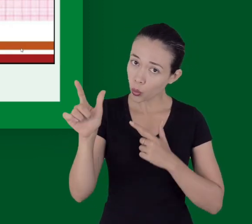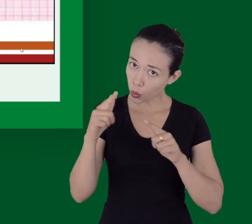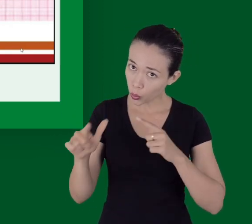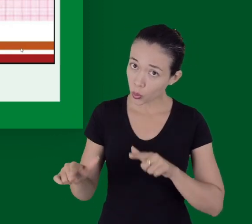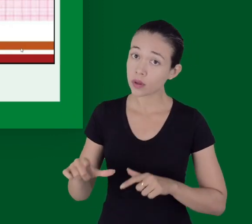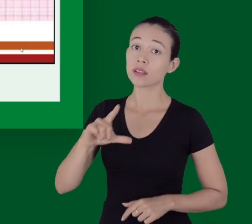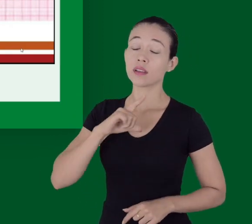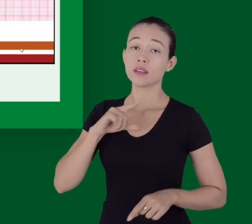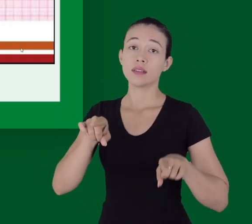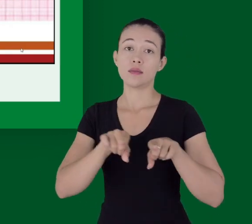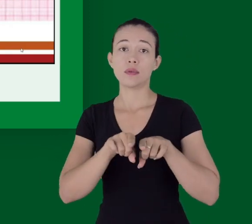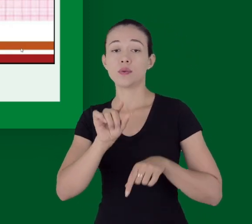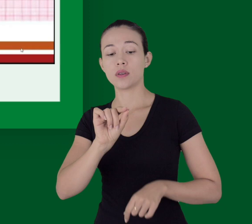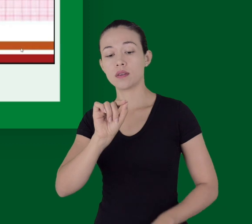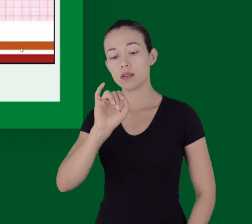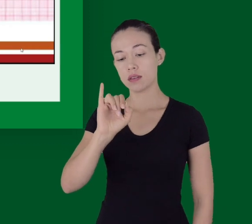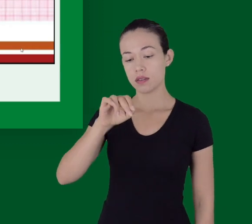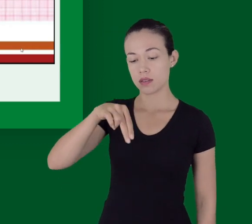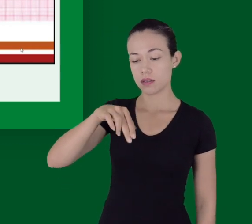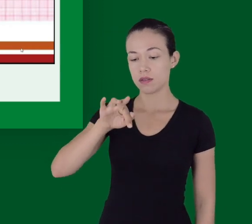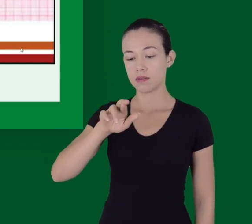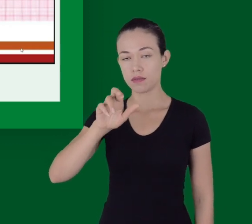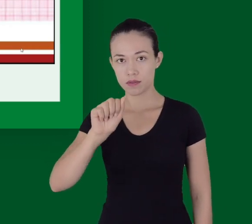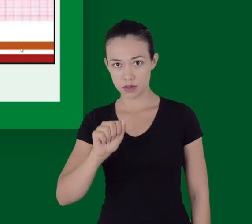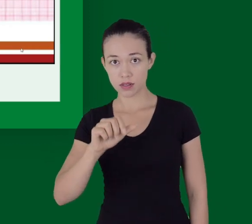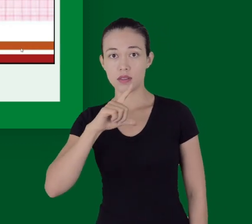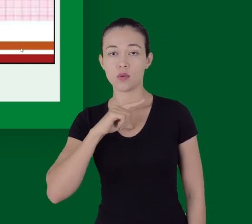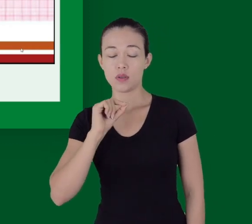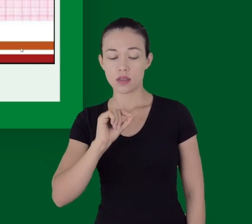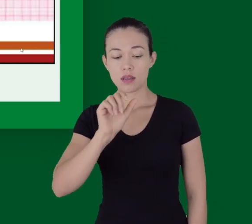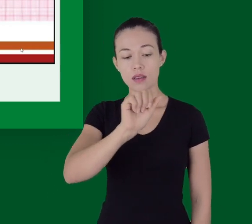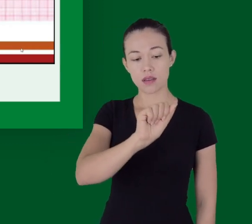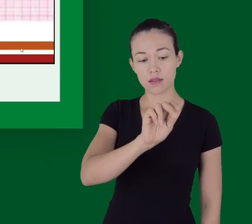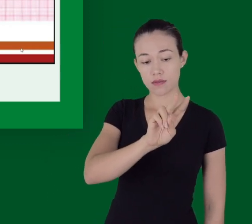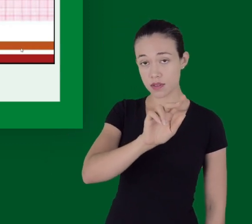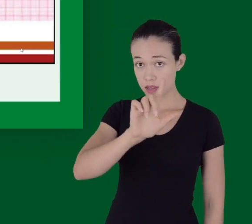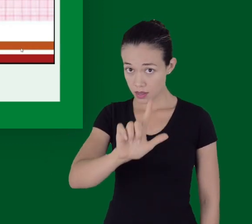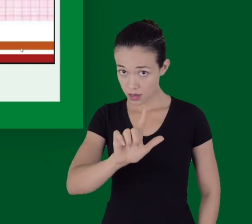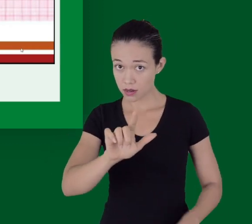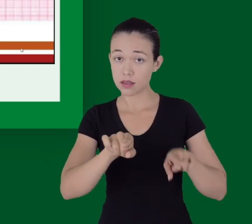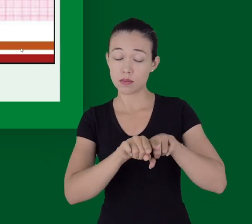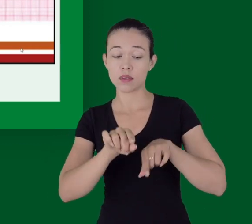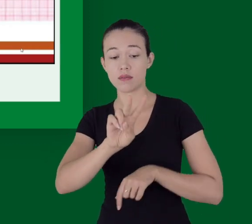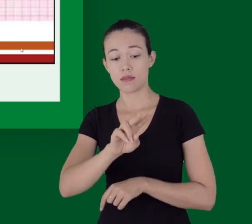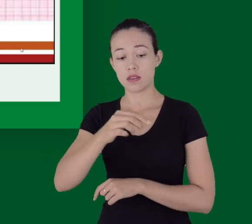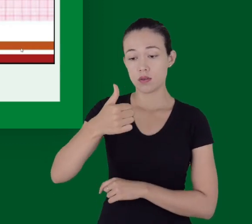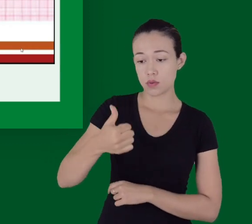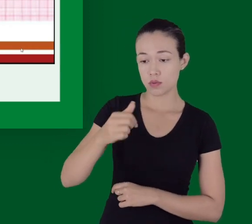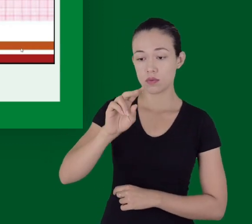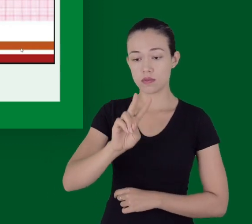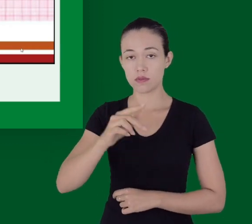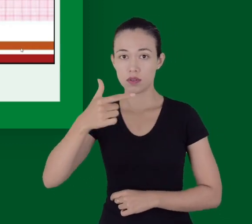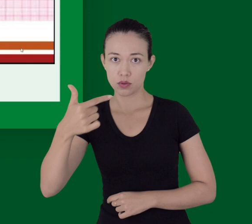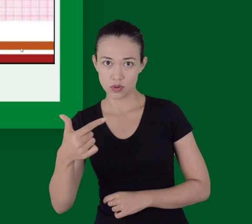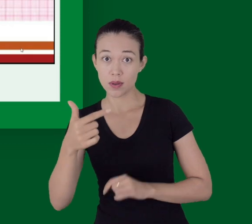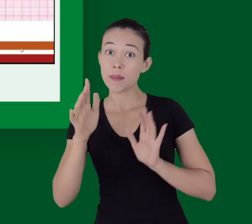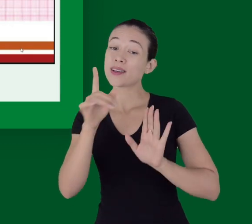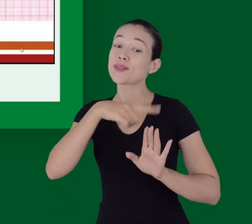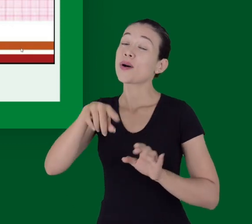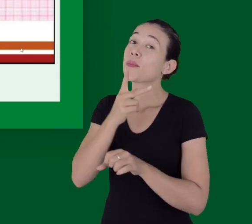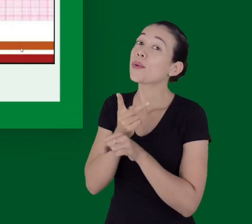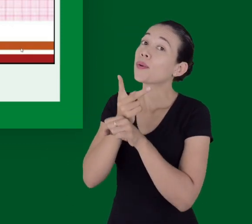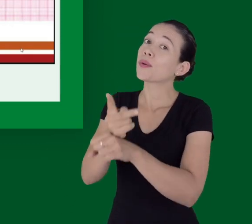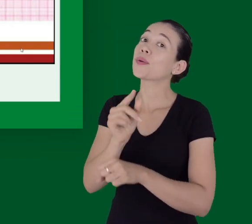em AVL, V1 e V2, tem um infra. Mas a gente está procurando supra. O supra está em D2, D3 e AVF.